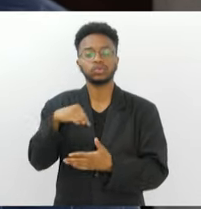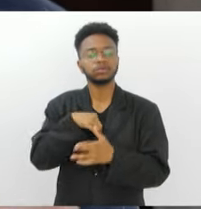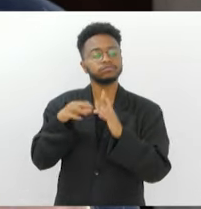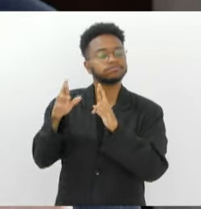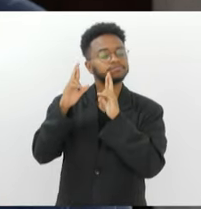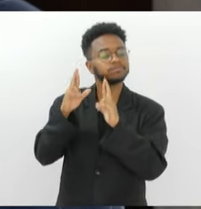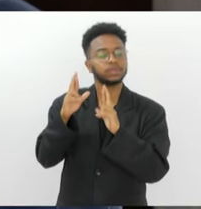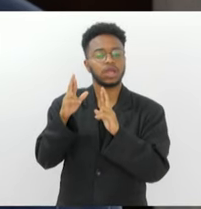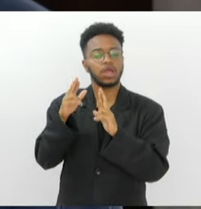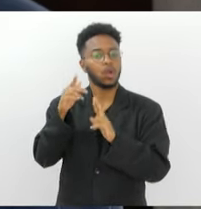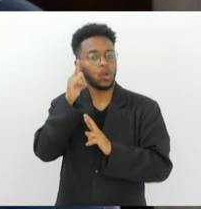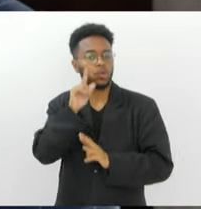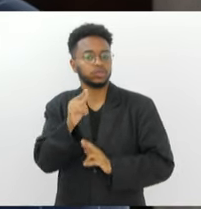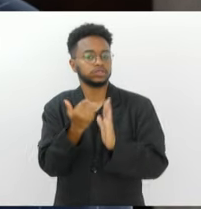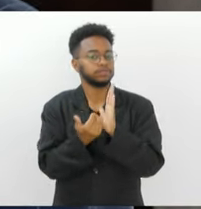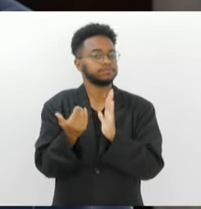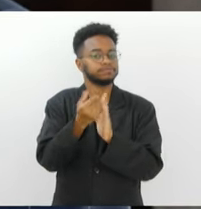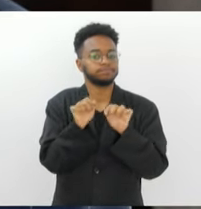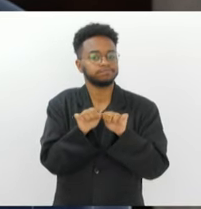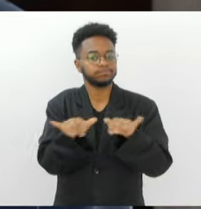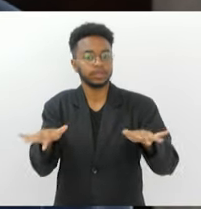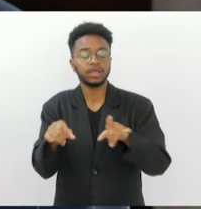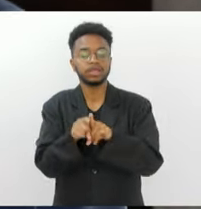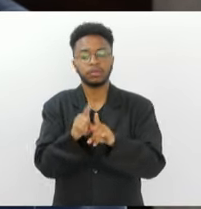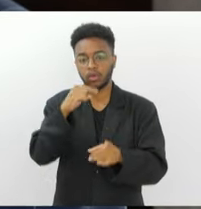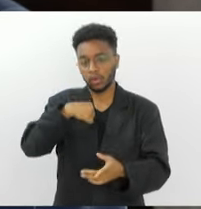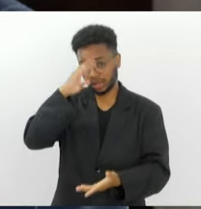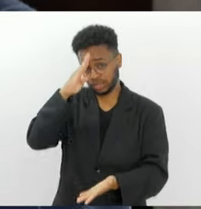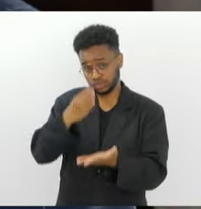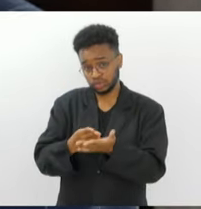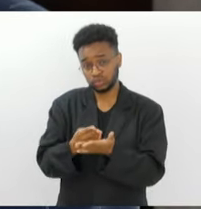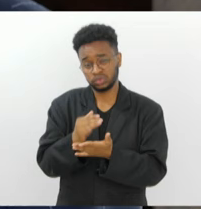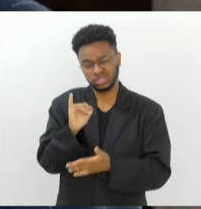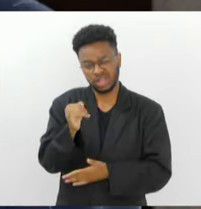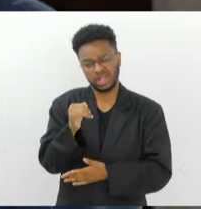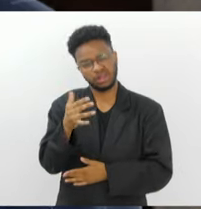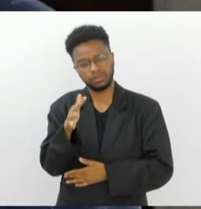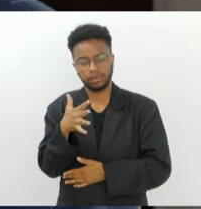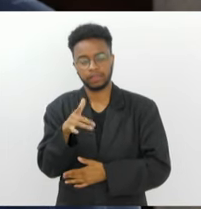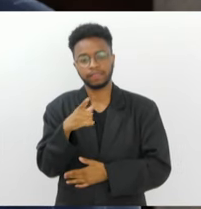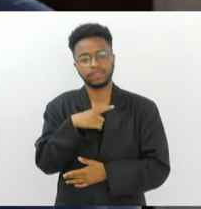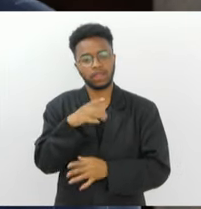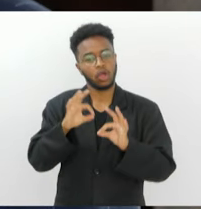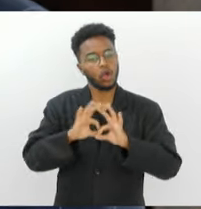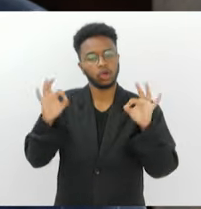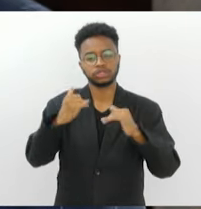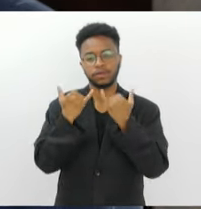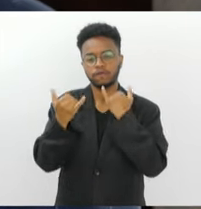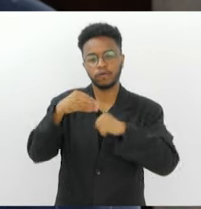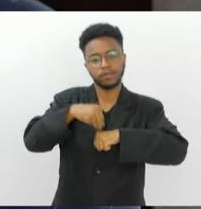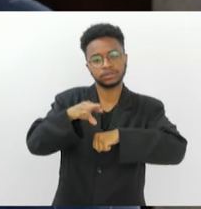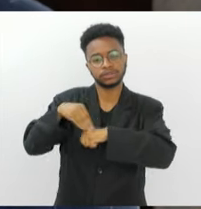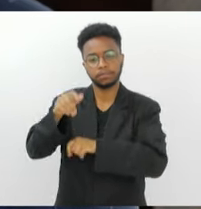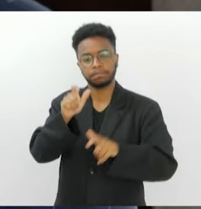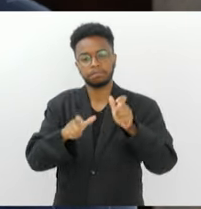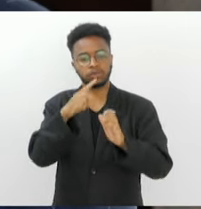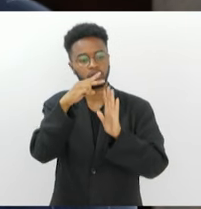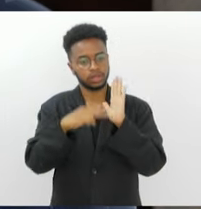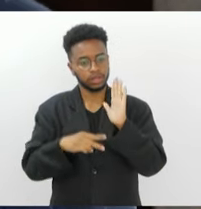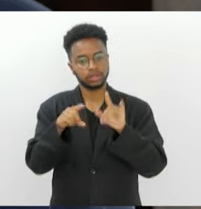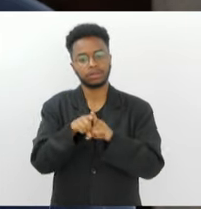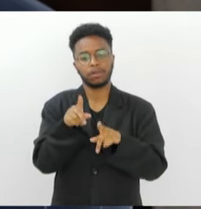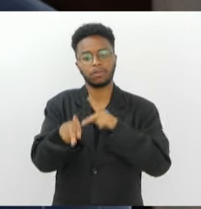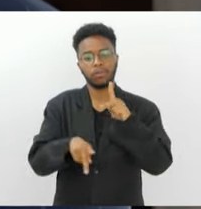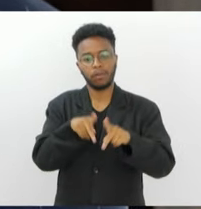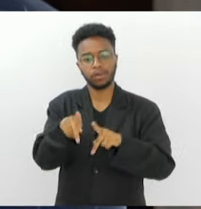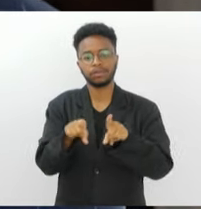de apostarmos nessa expansão e creio que no início do ano a gente vai ter ótimas notícias para a população, para os leitores